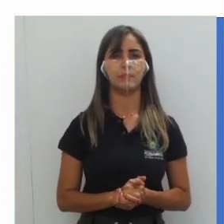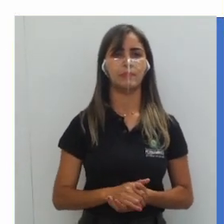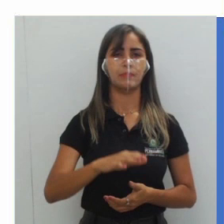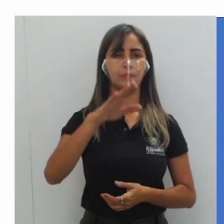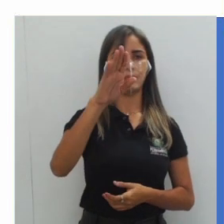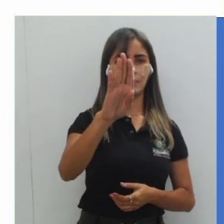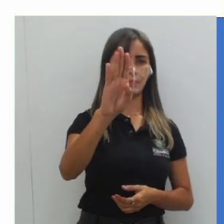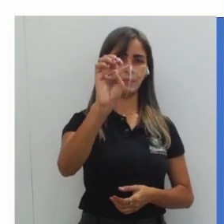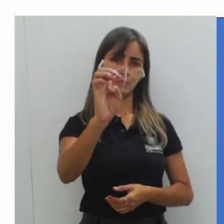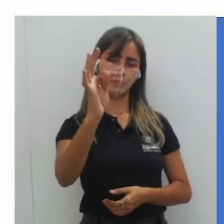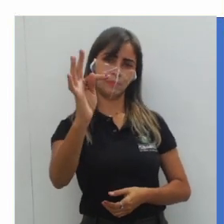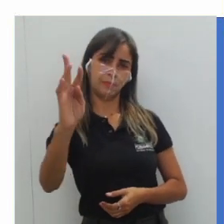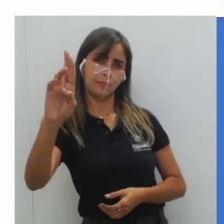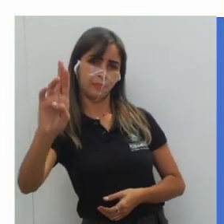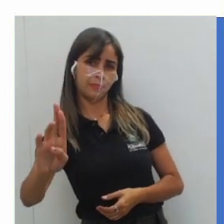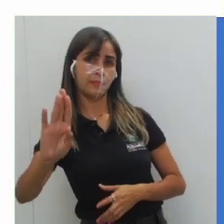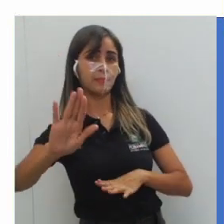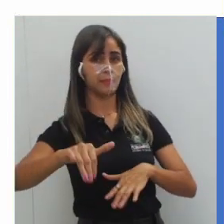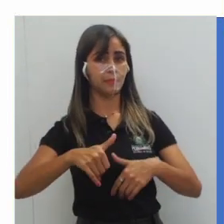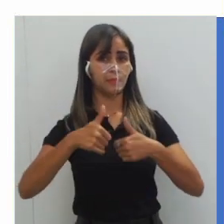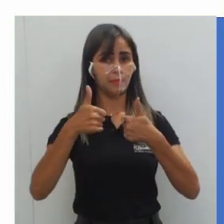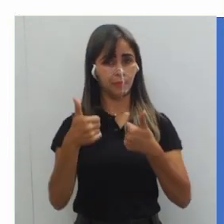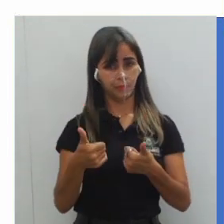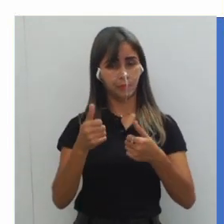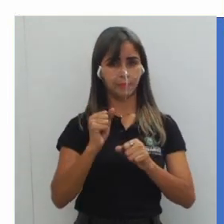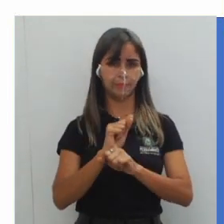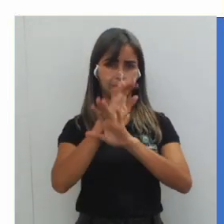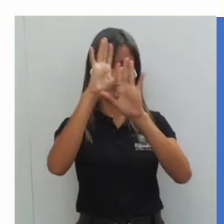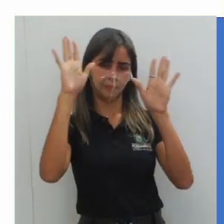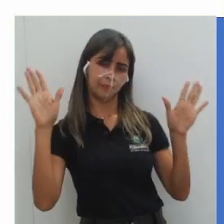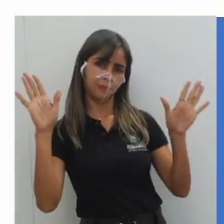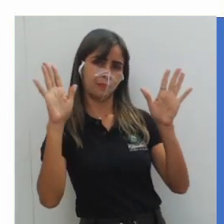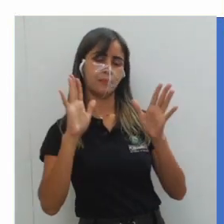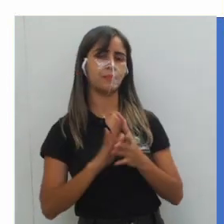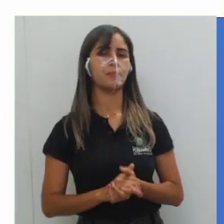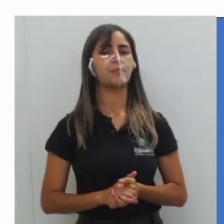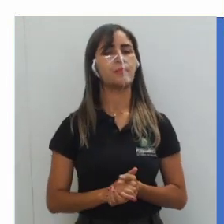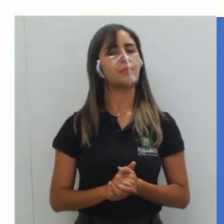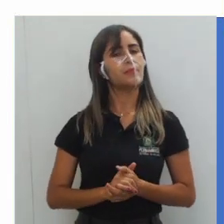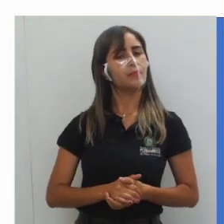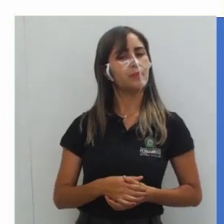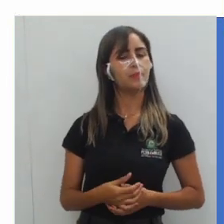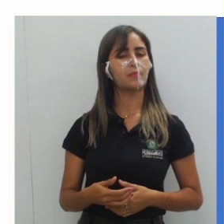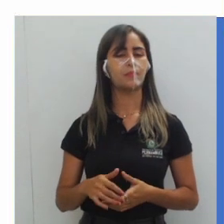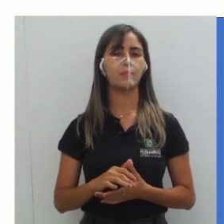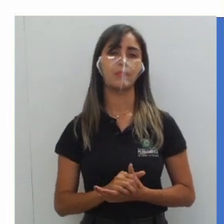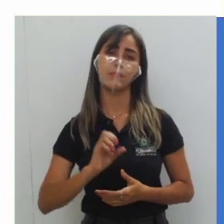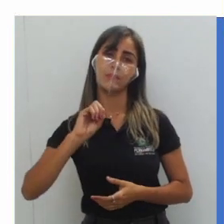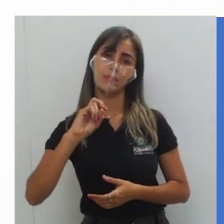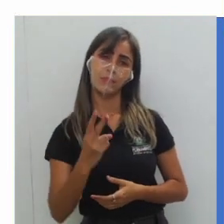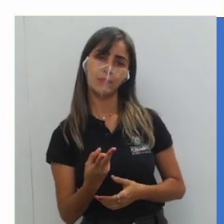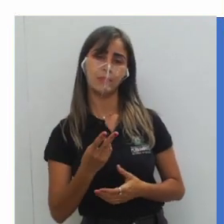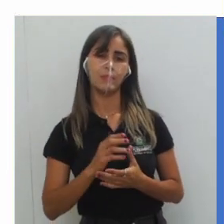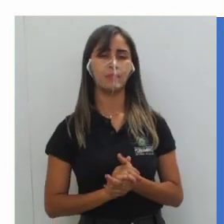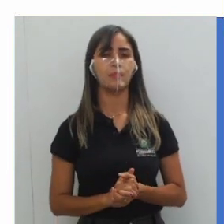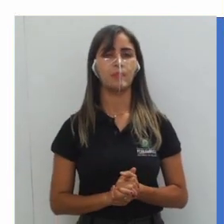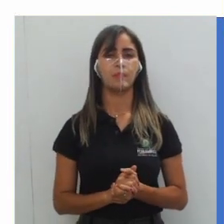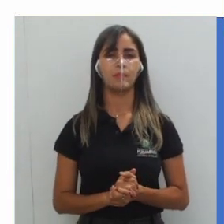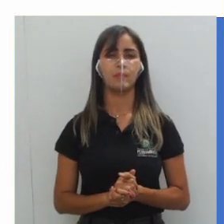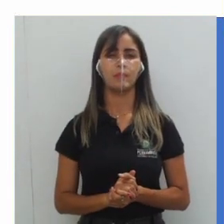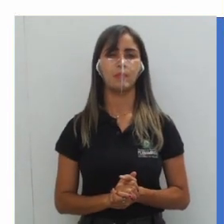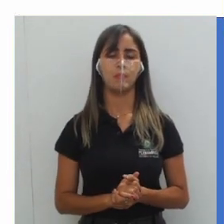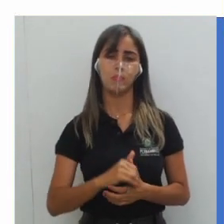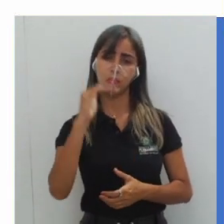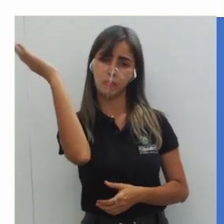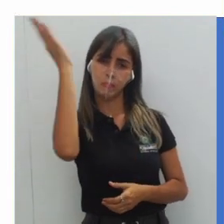I'm better than you. Sou melhor que você, claro, no sentido positivo. Ou se eu for